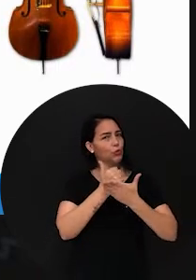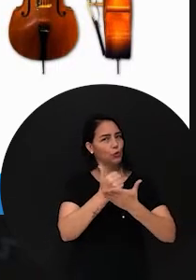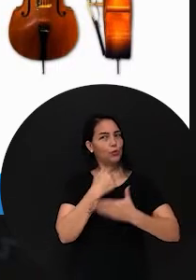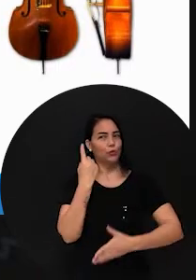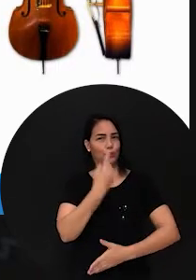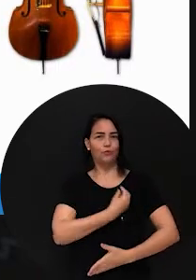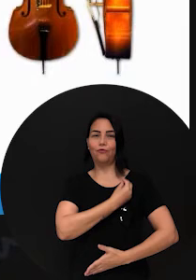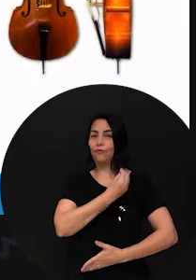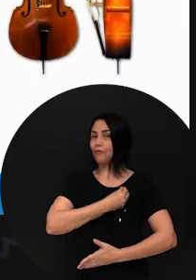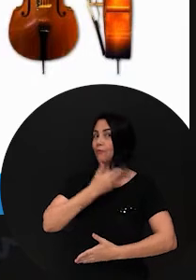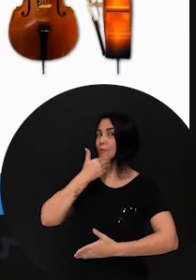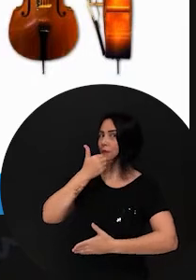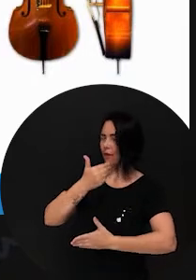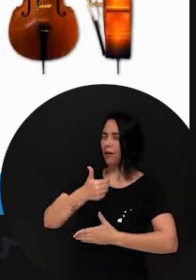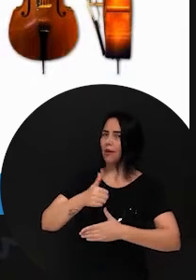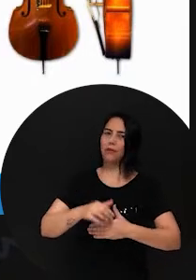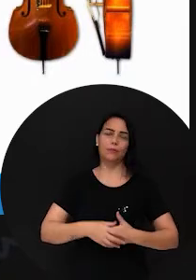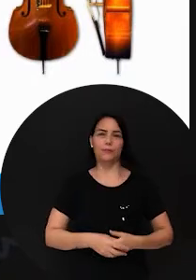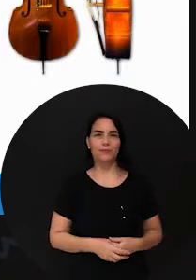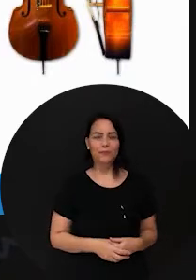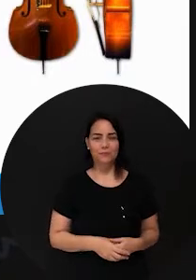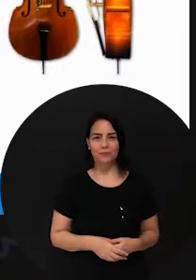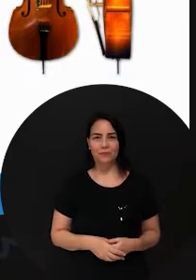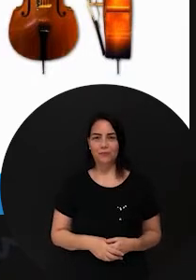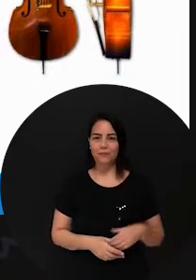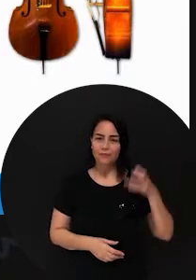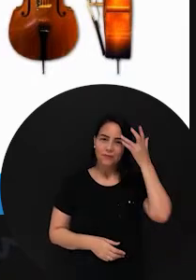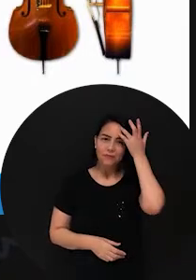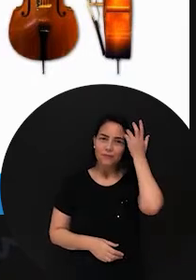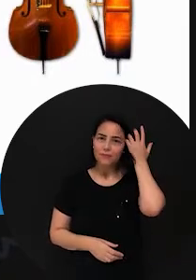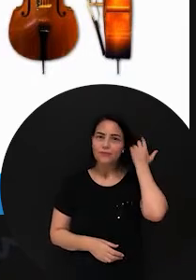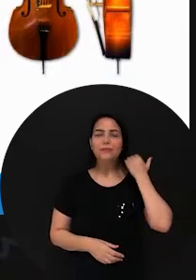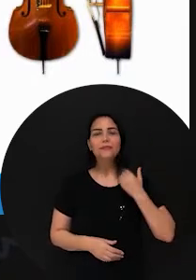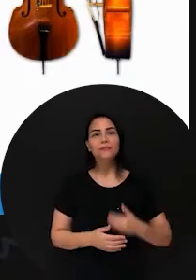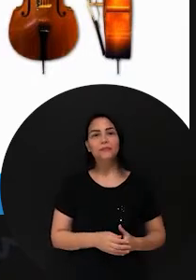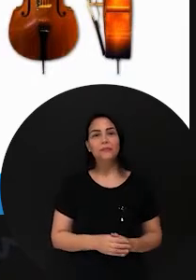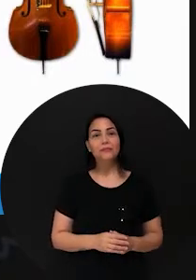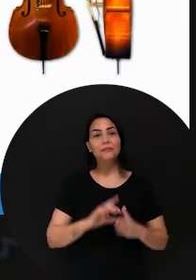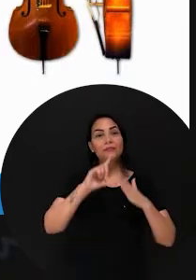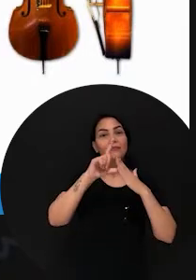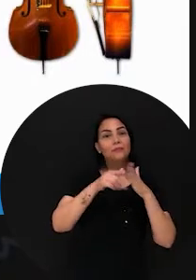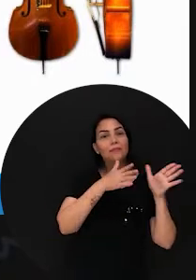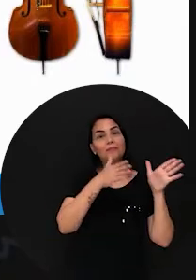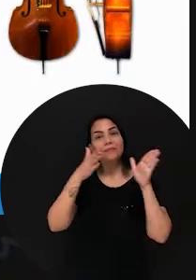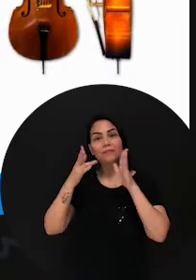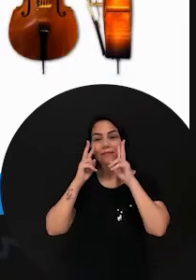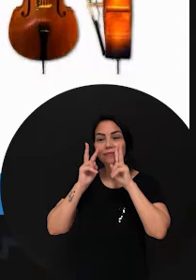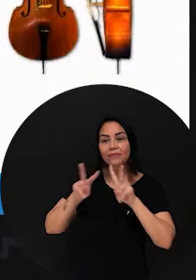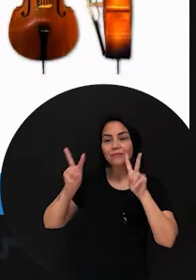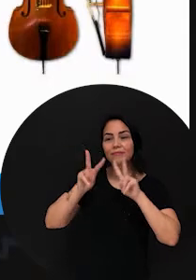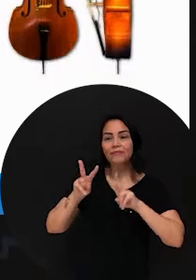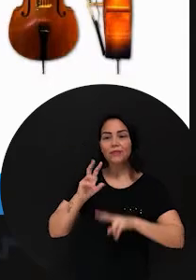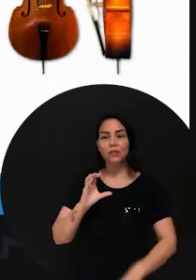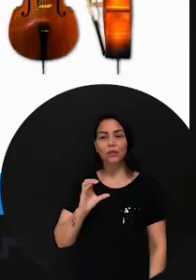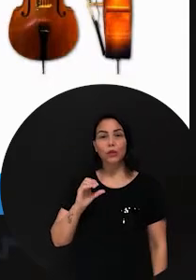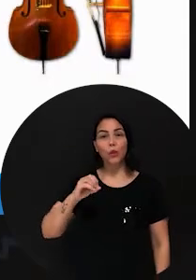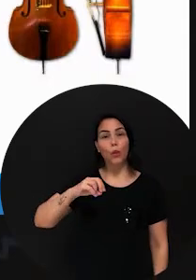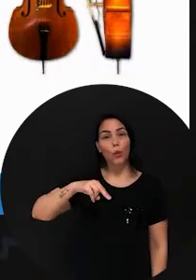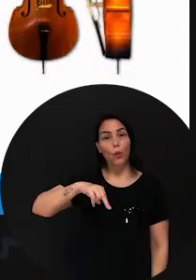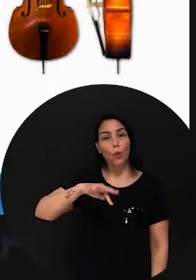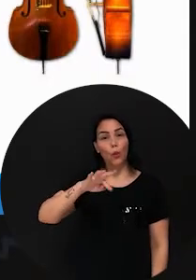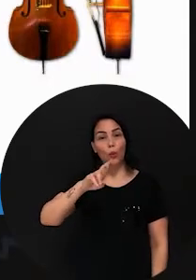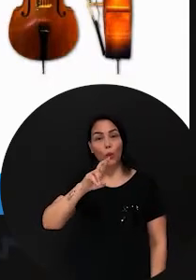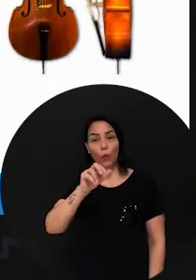viver melhor, né? Com certeza. Próximo instrumento que a gente tem aqui na foto, o contrabaixo acústico. Esse é um pouco